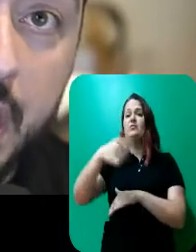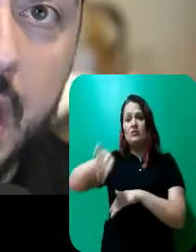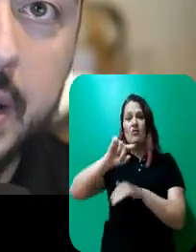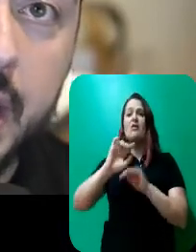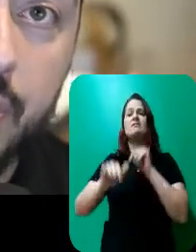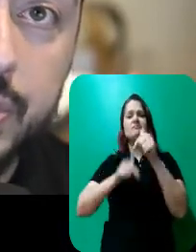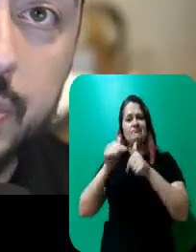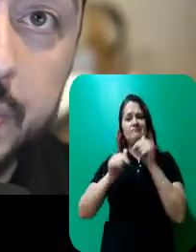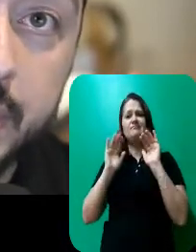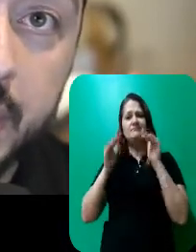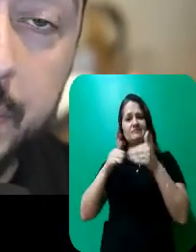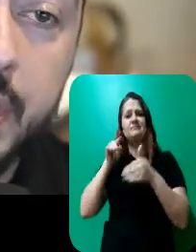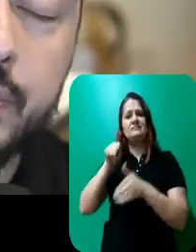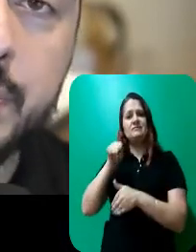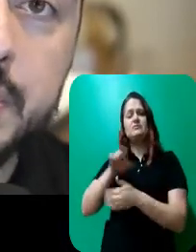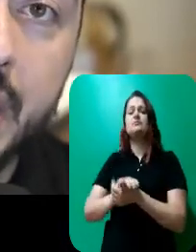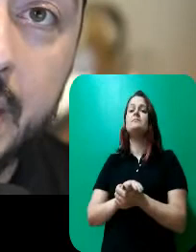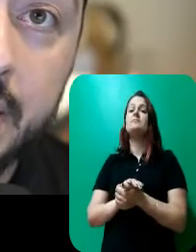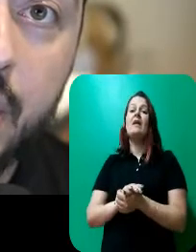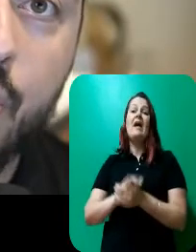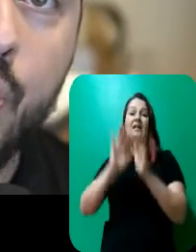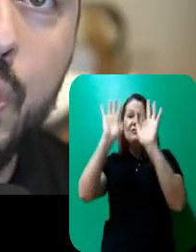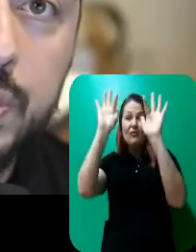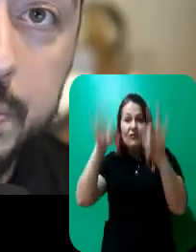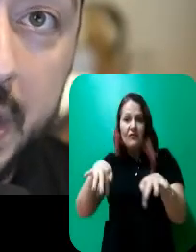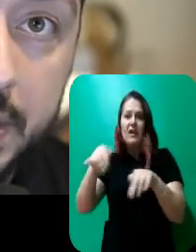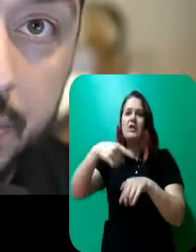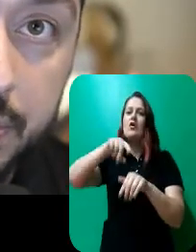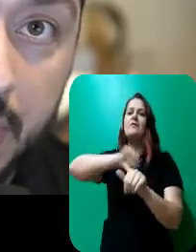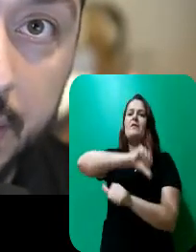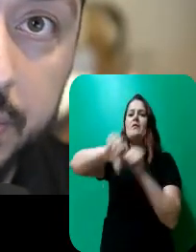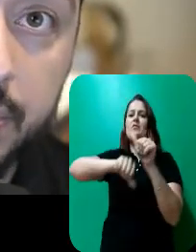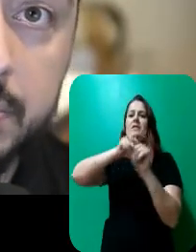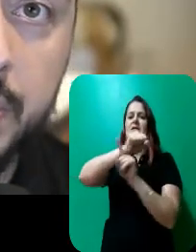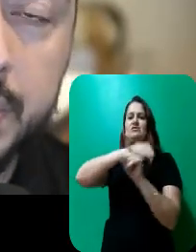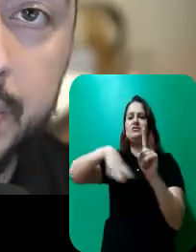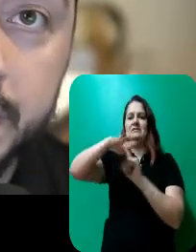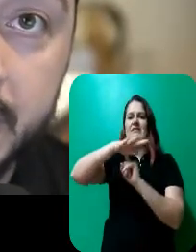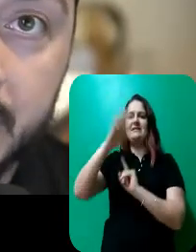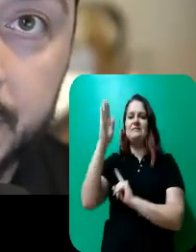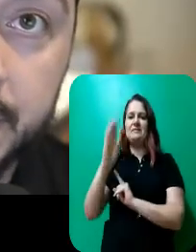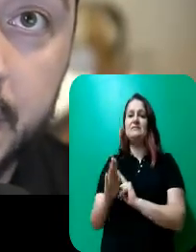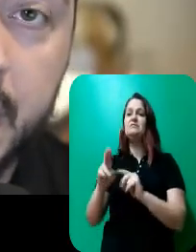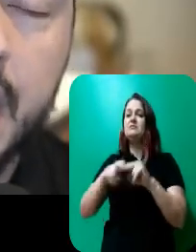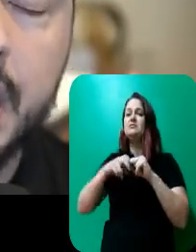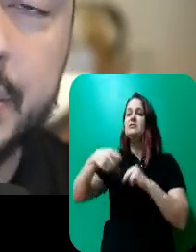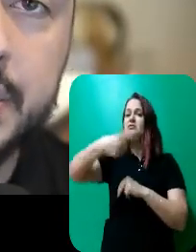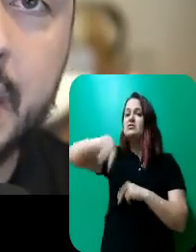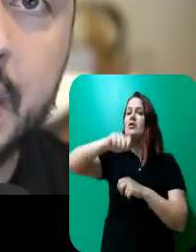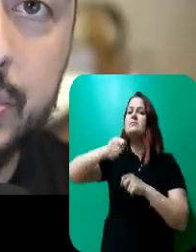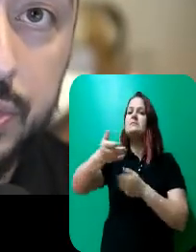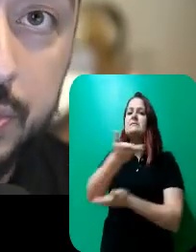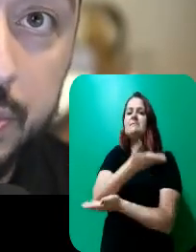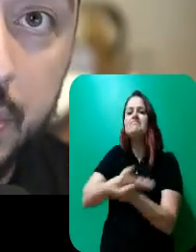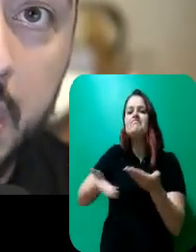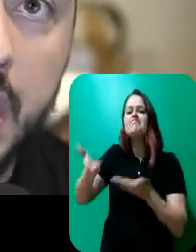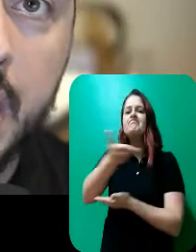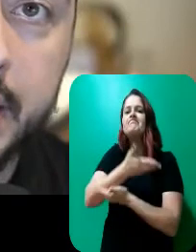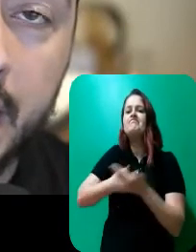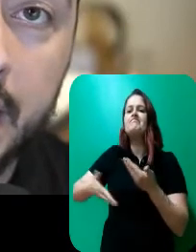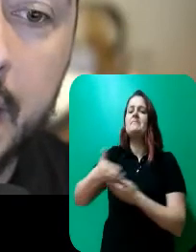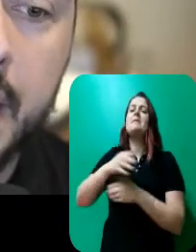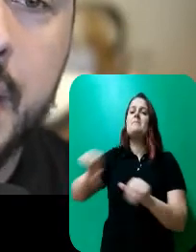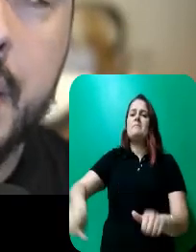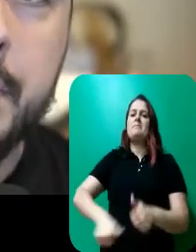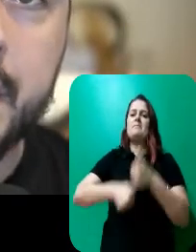menos até agosto ou setembro. E vamos sair um outro país do outro lado, uma outra sociedade. A gente tem que estar junto